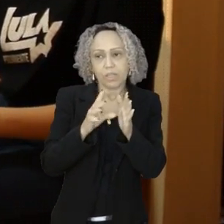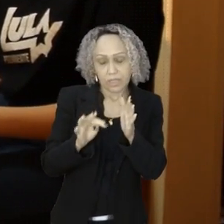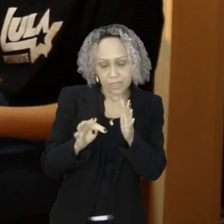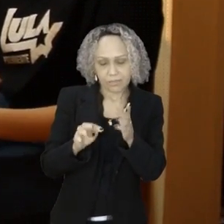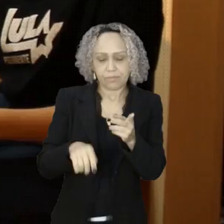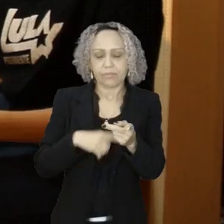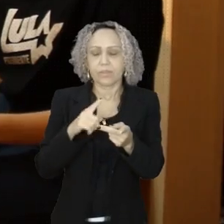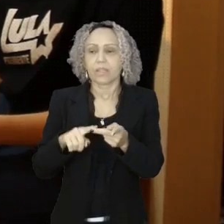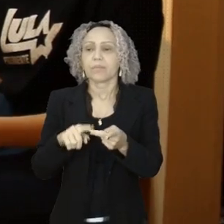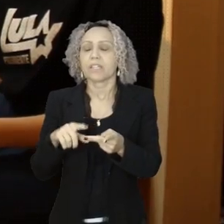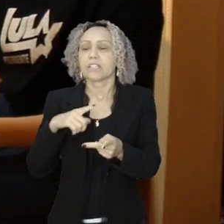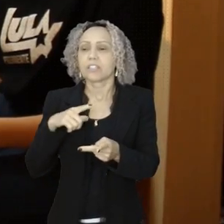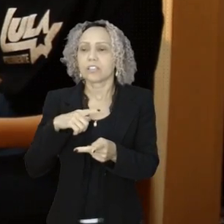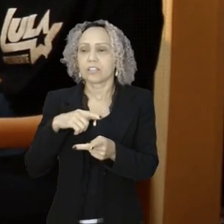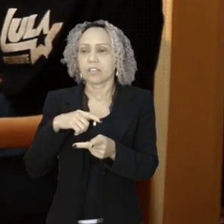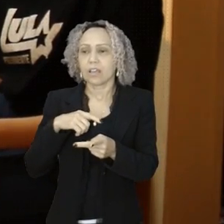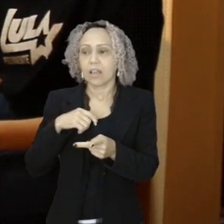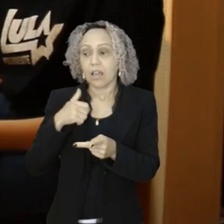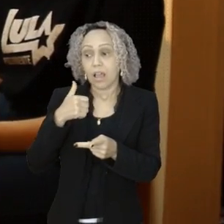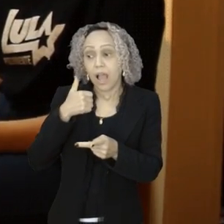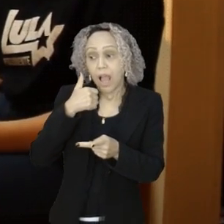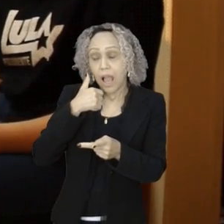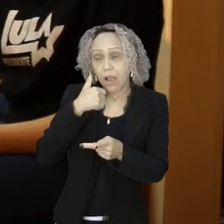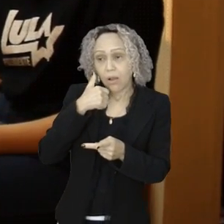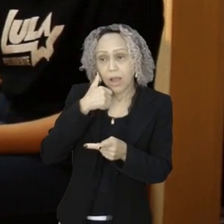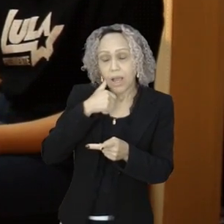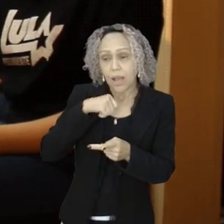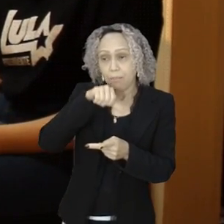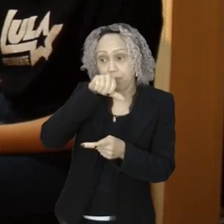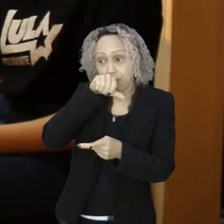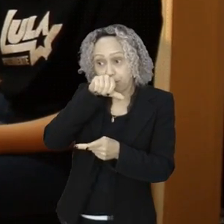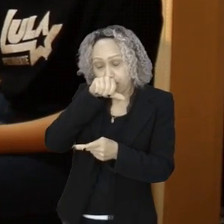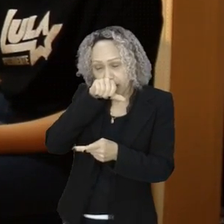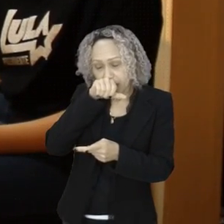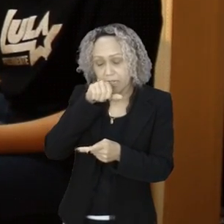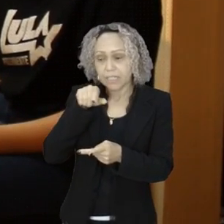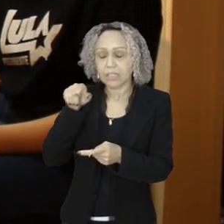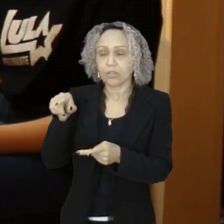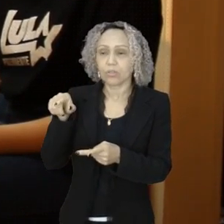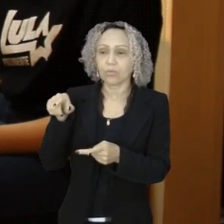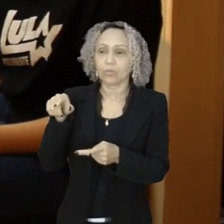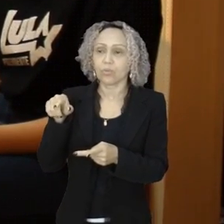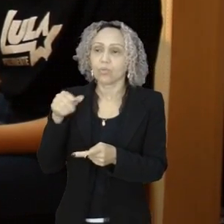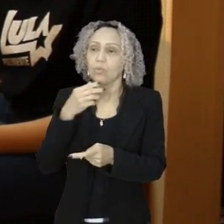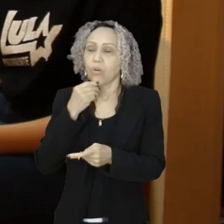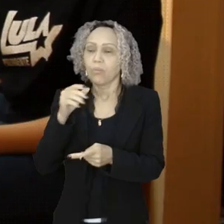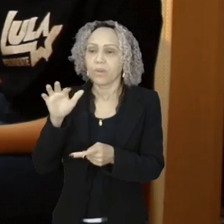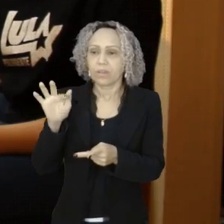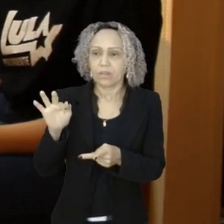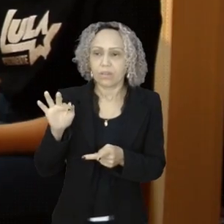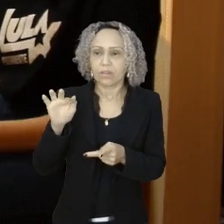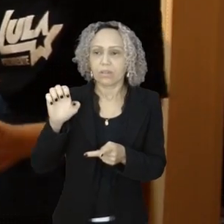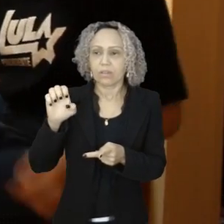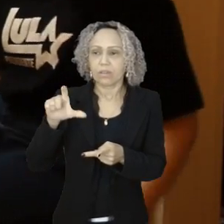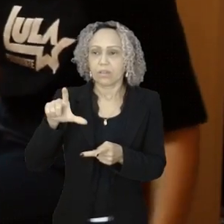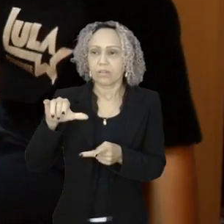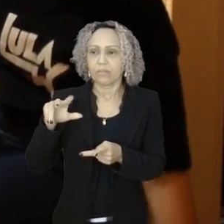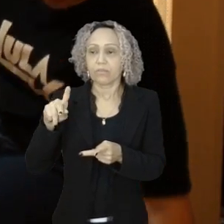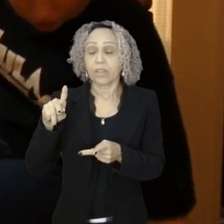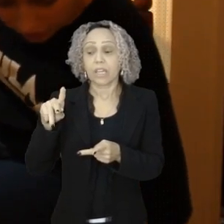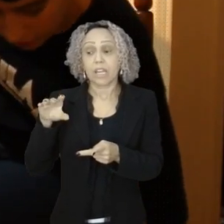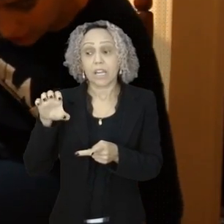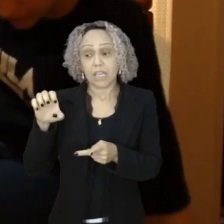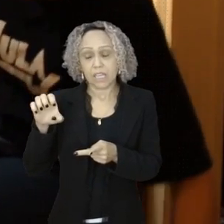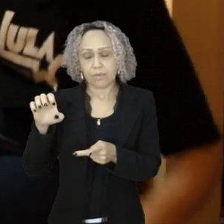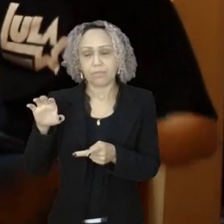Nacional. Era carioca, trabalhava aqui no Banco do Estado do Rio de Janeiro. Várias outras companheiras. Essa